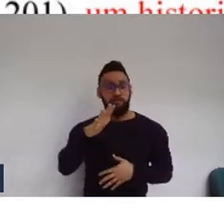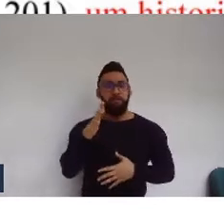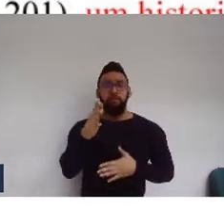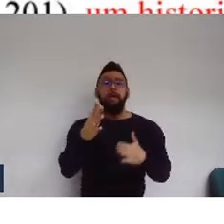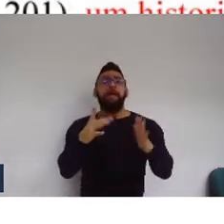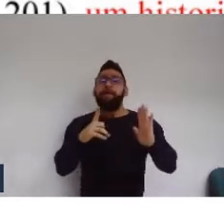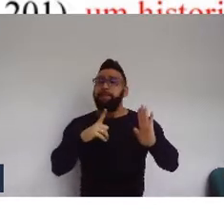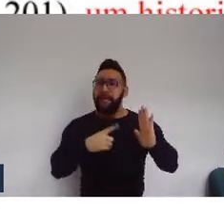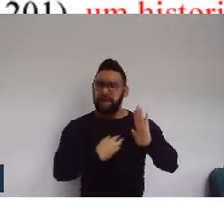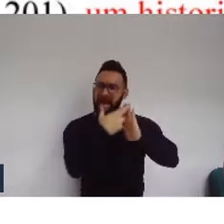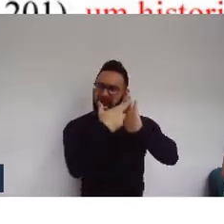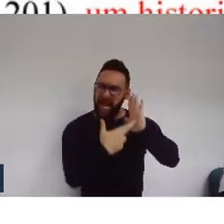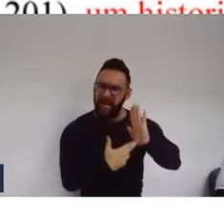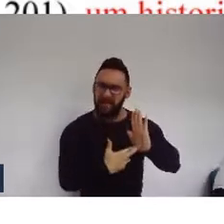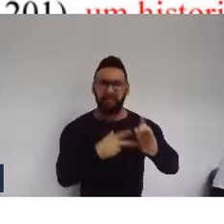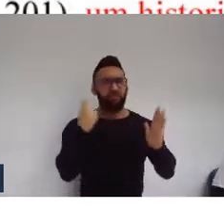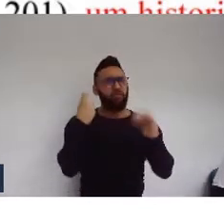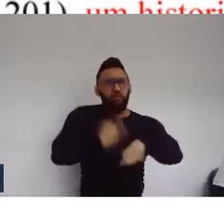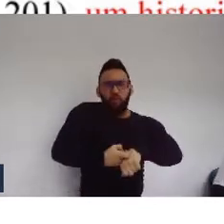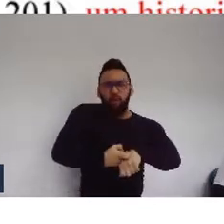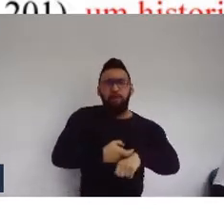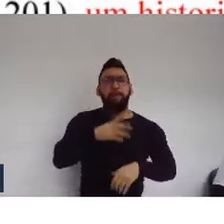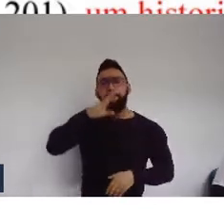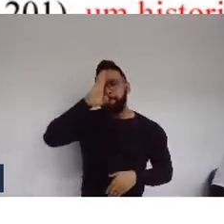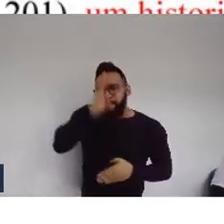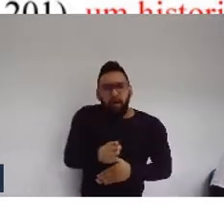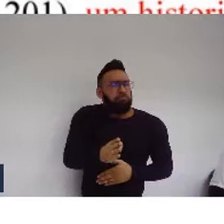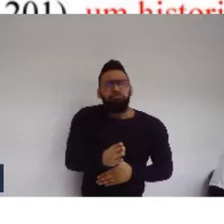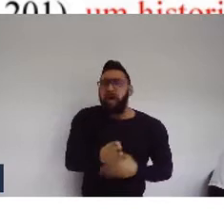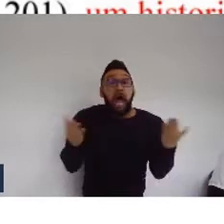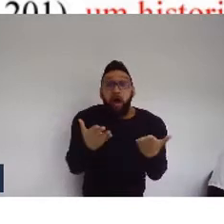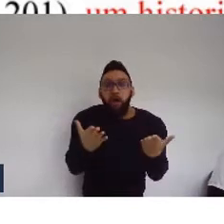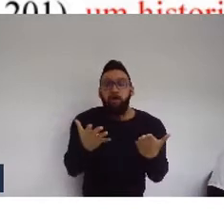que ressemiotiza o espaço público.